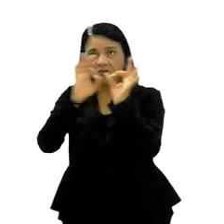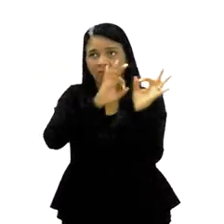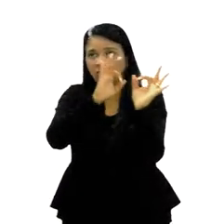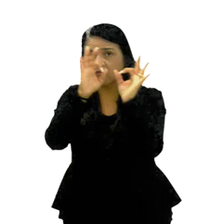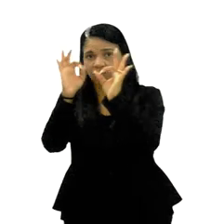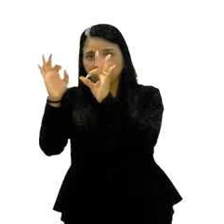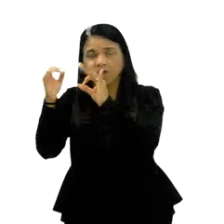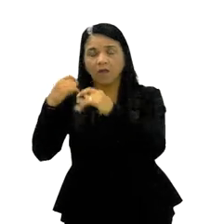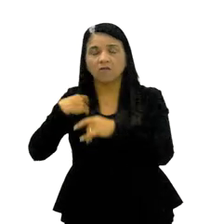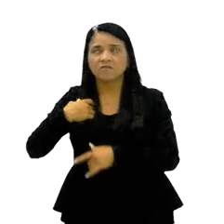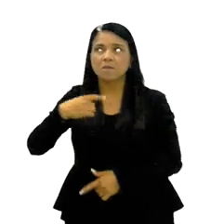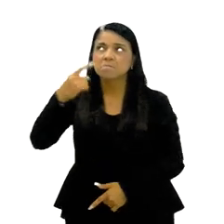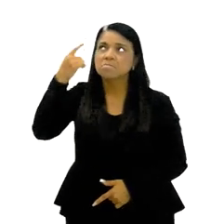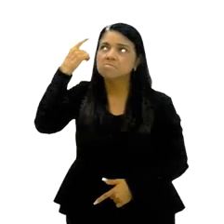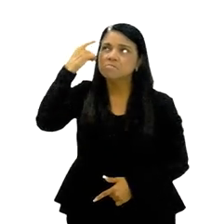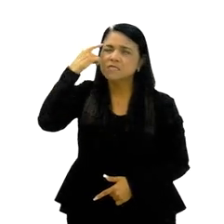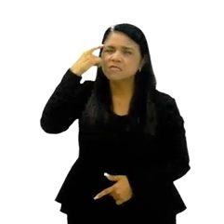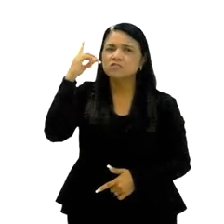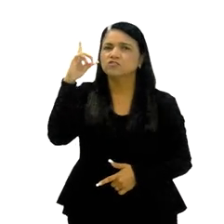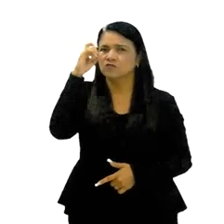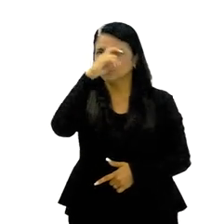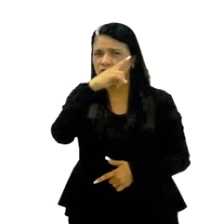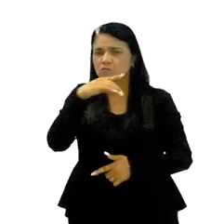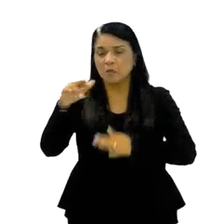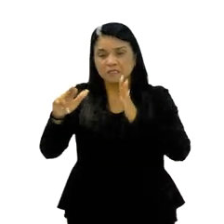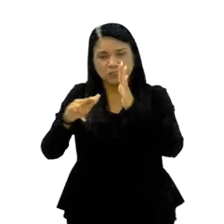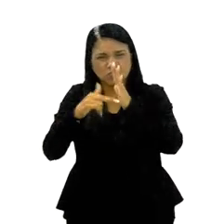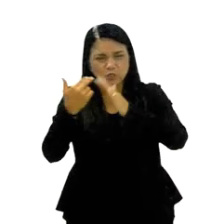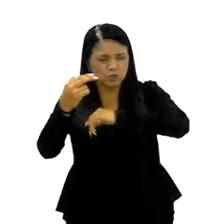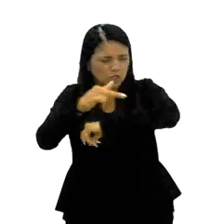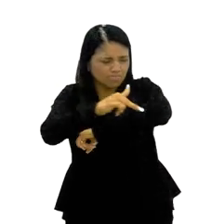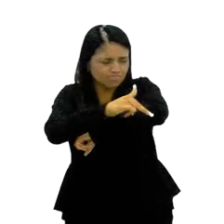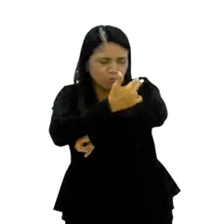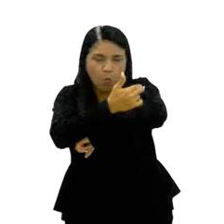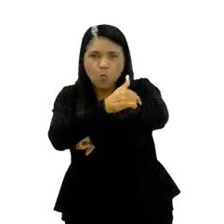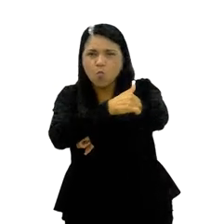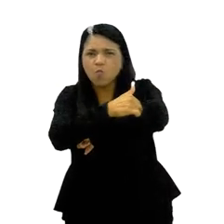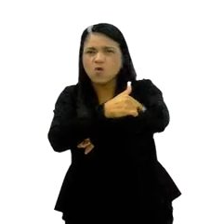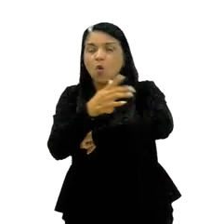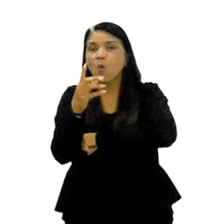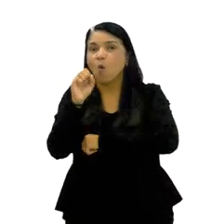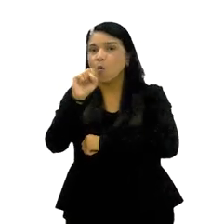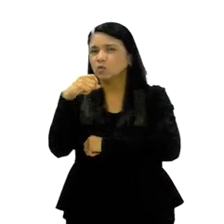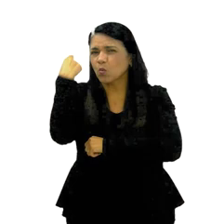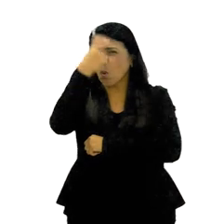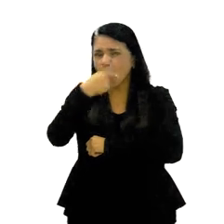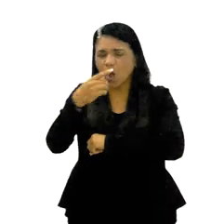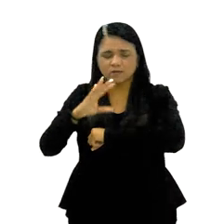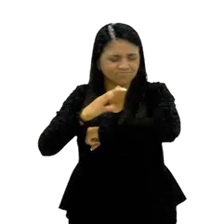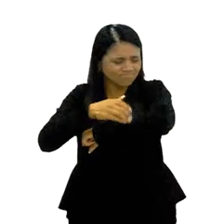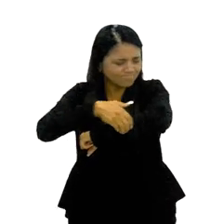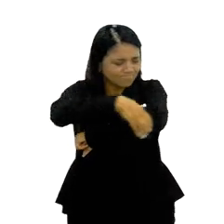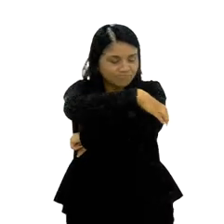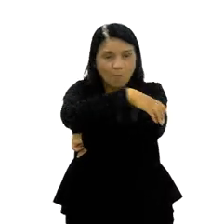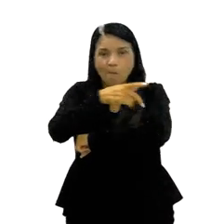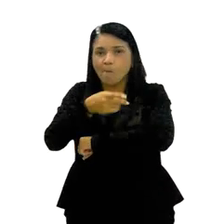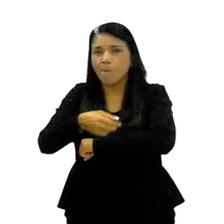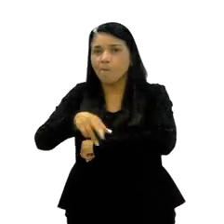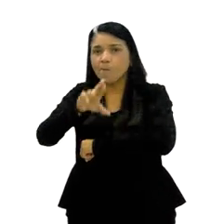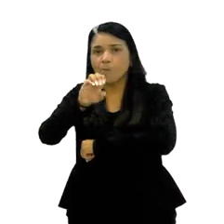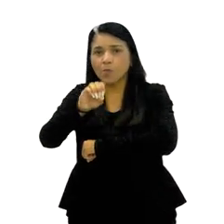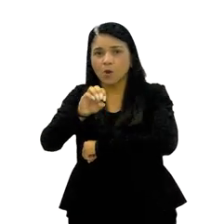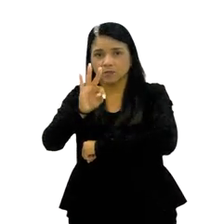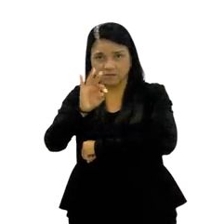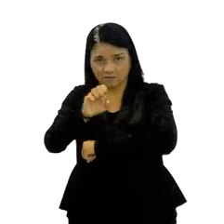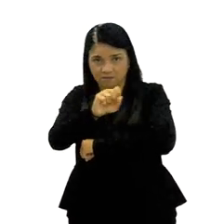Isso passou um fio na minha cabeça, porque realmente é algo muito difícil. Eu tive que fazer uma cirurgia onde demoraram 8 horas, coloquei prótese, coloquei uma série de